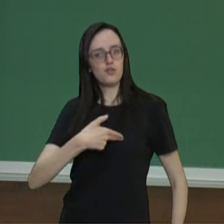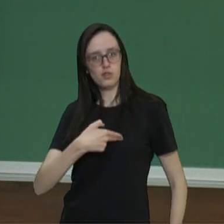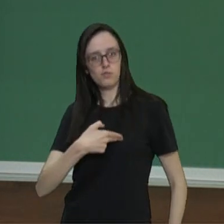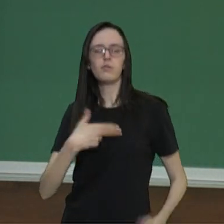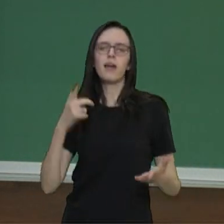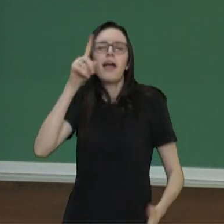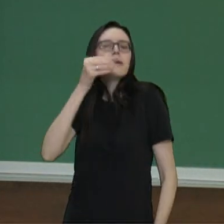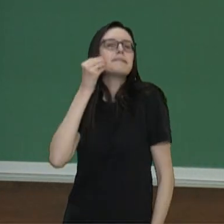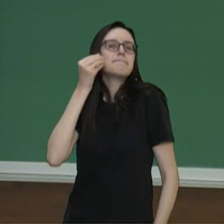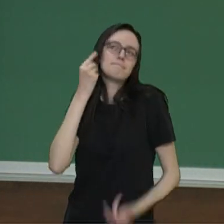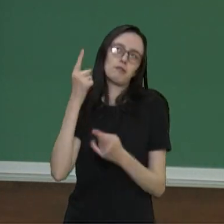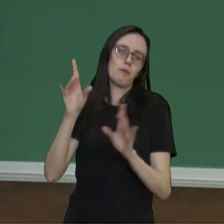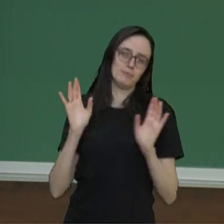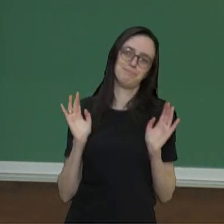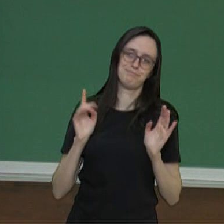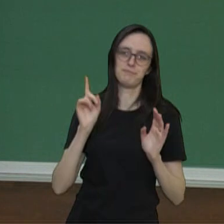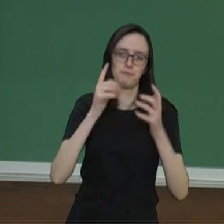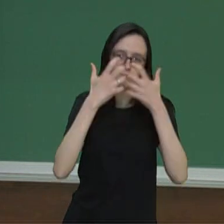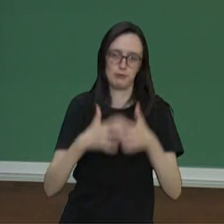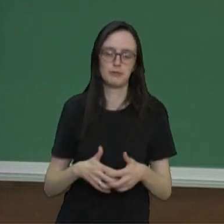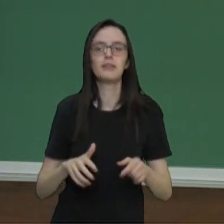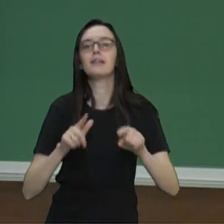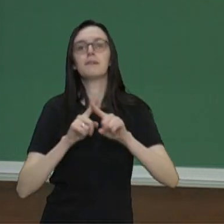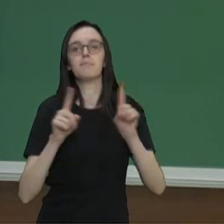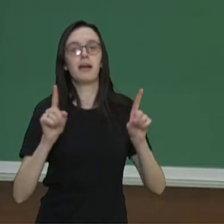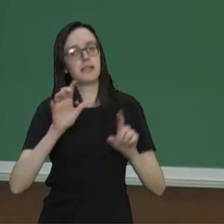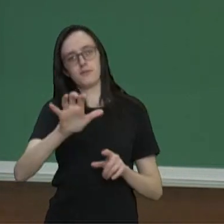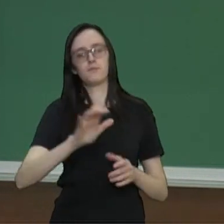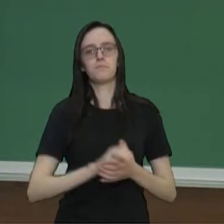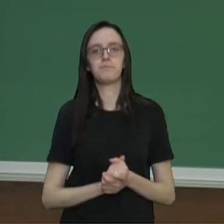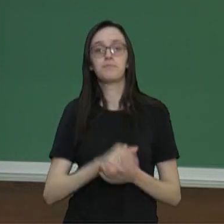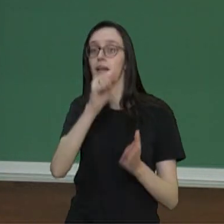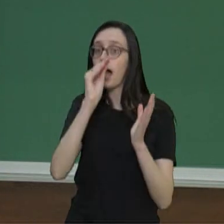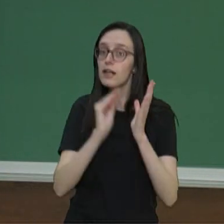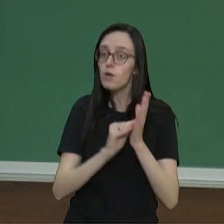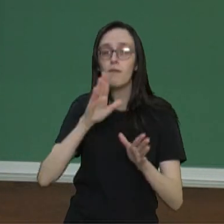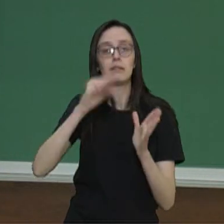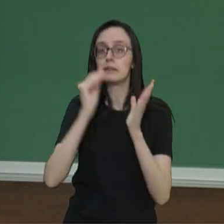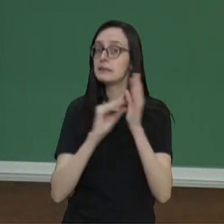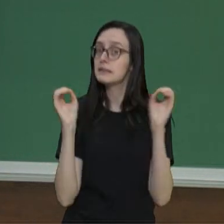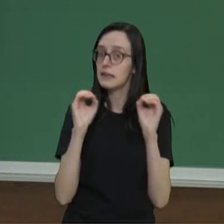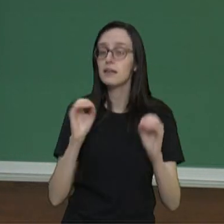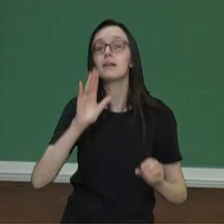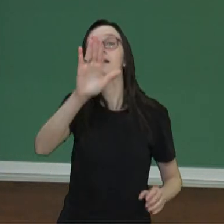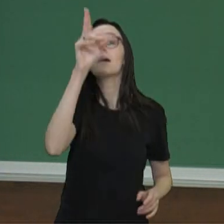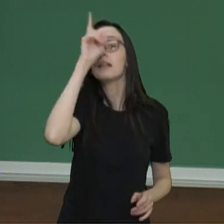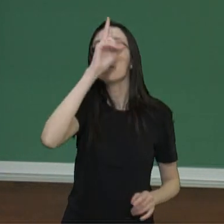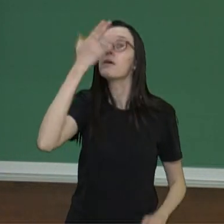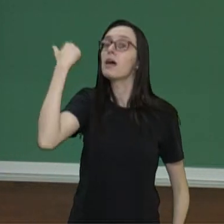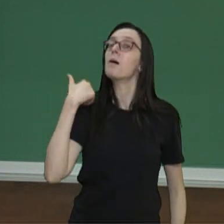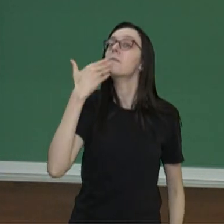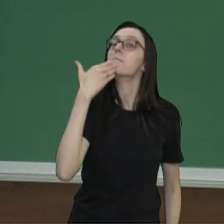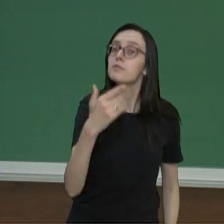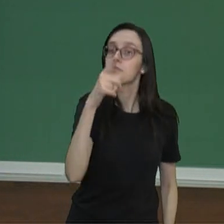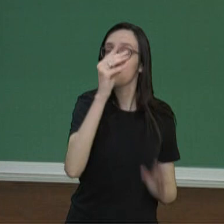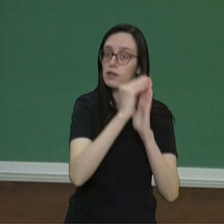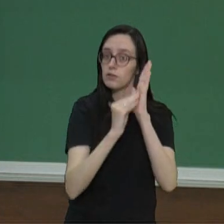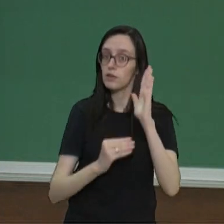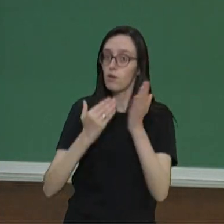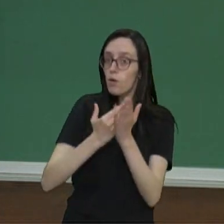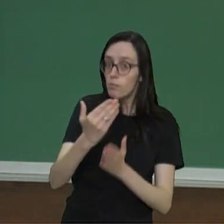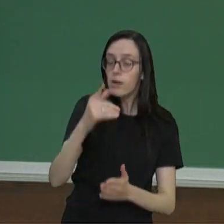uma tentativa de golpe, né? Intentona. Anota isso, caso você não tenha anotado. Lembra que eu pedi para você anotar lá no